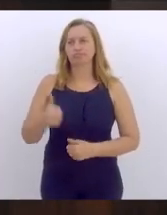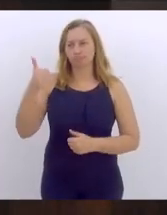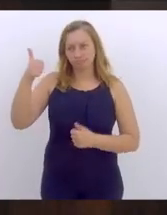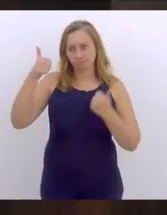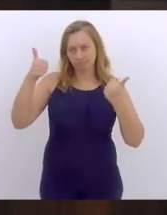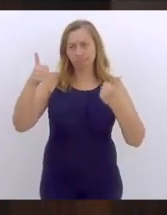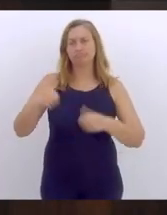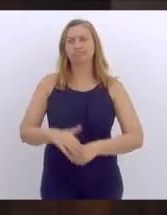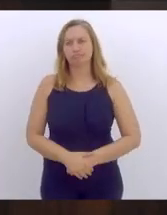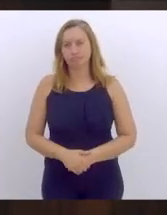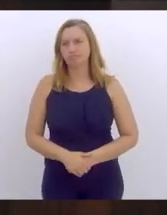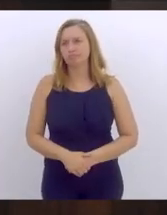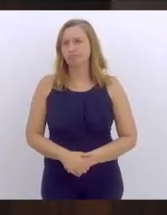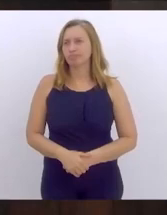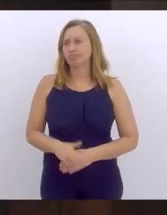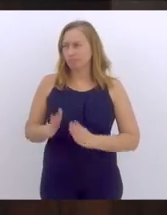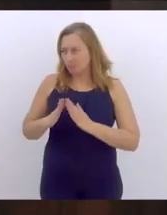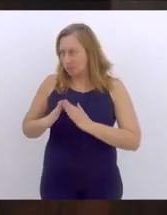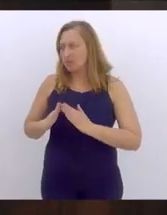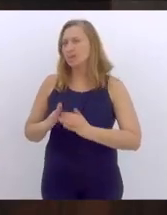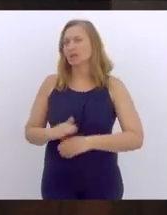Por favor.